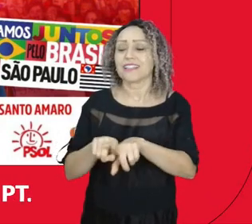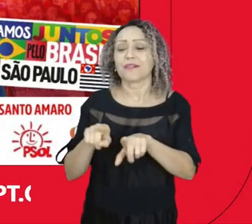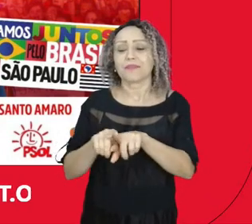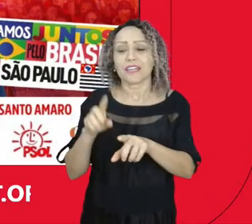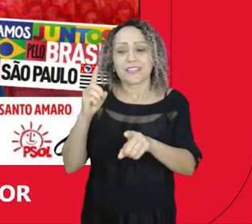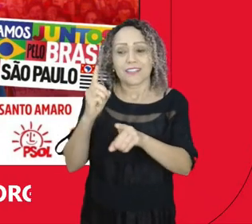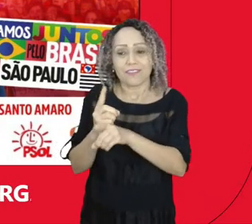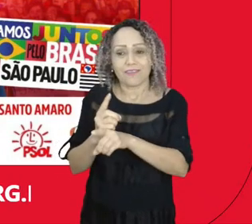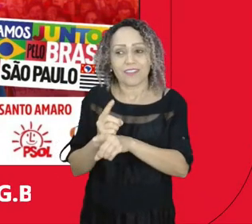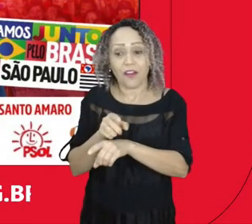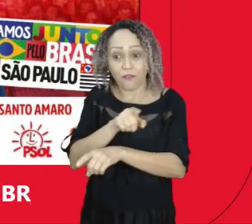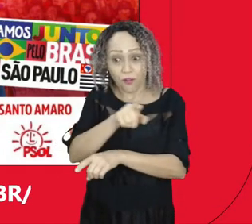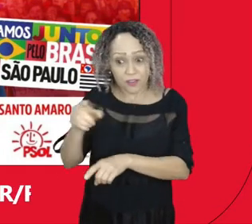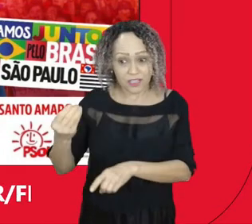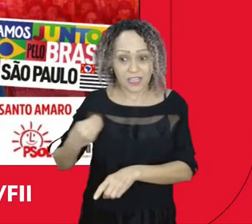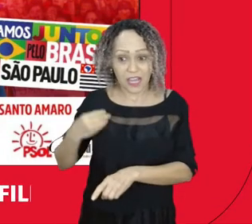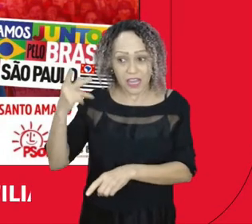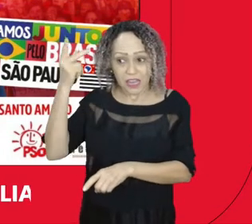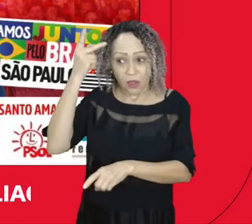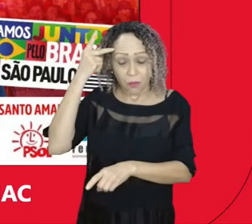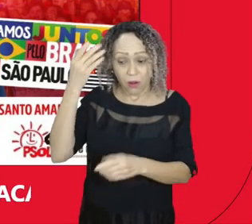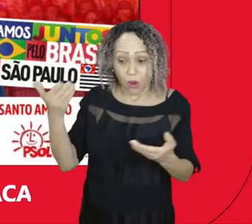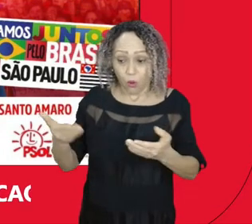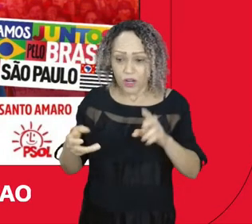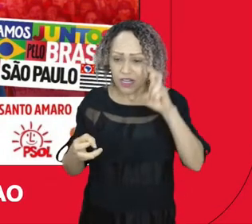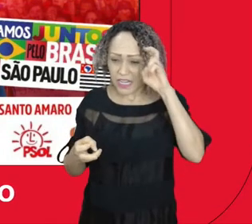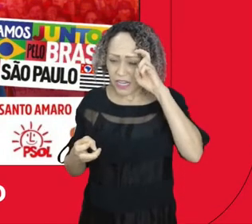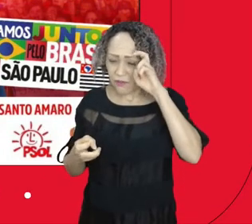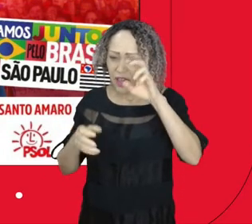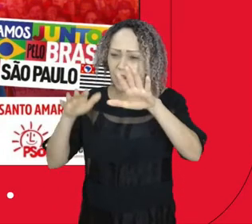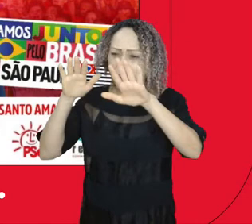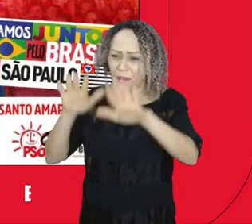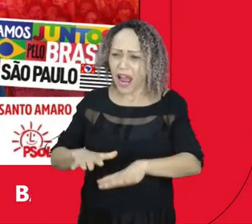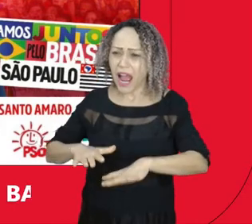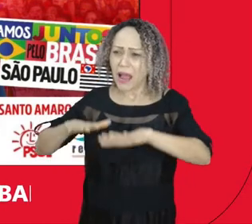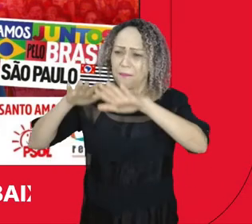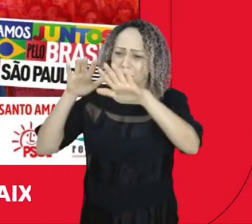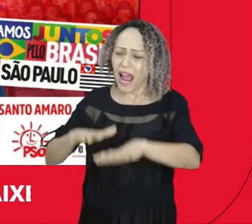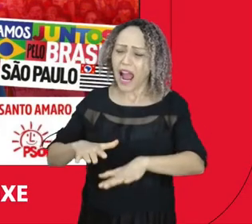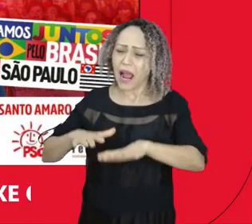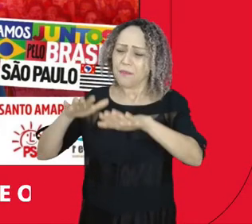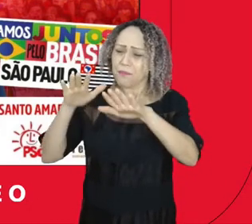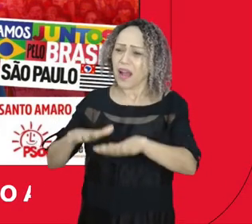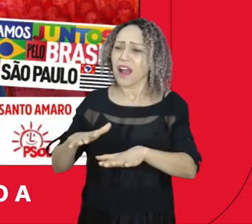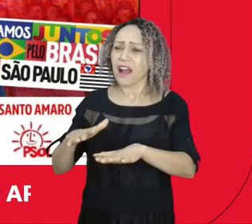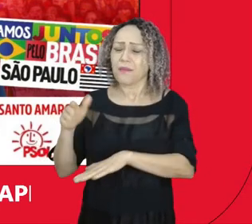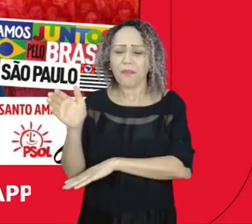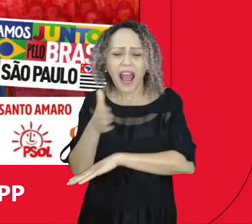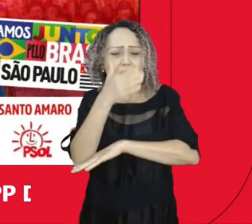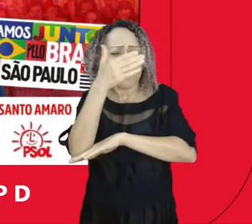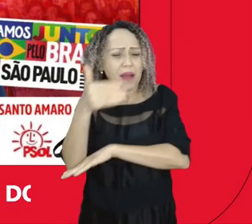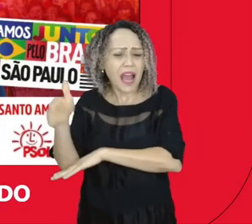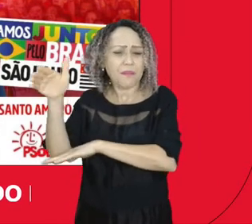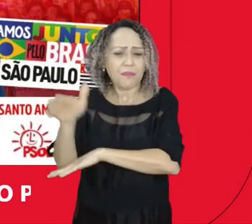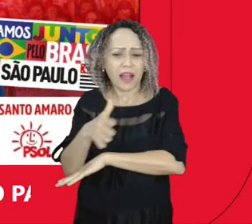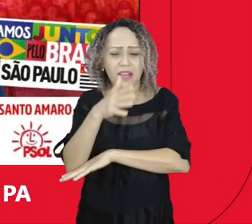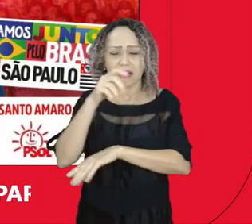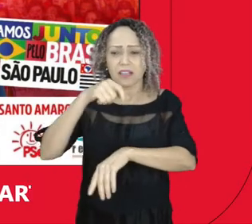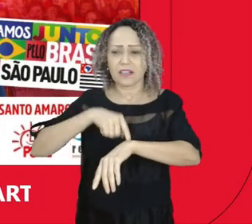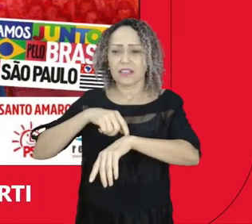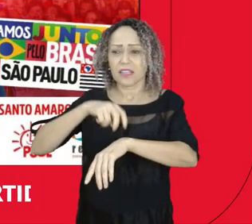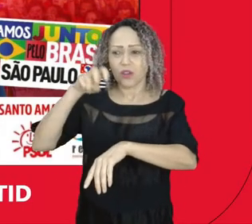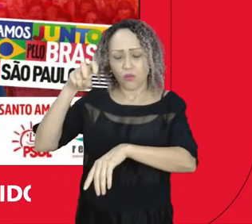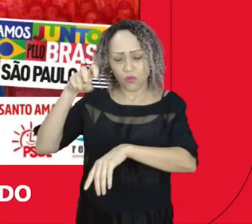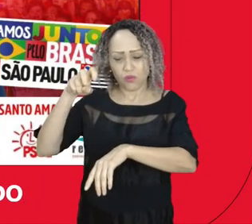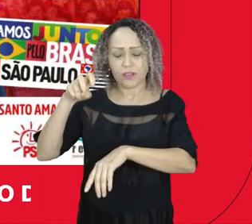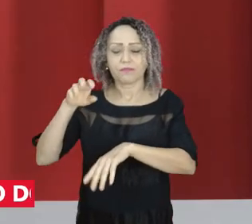São Paulo, panfletagem nesta quinta-feira lá no metrô, na estação Jabaquara, 17h. O Alberto